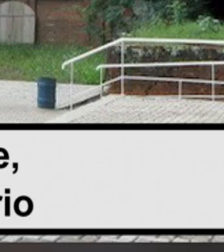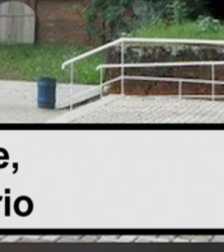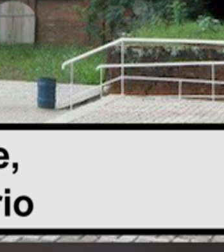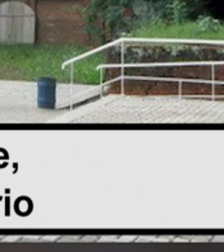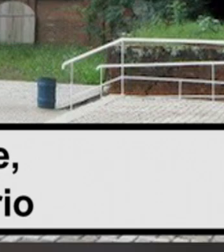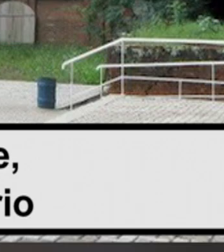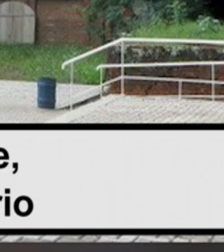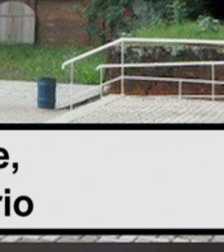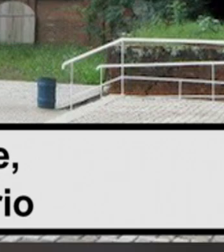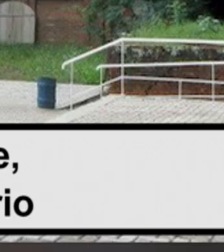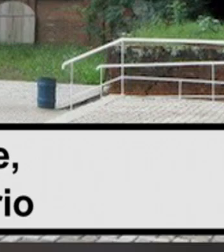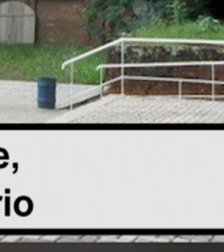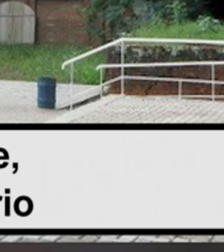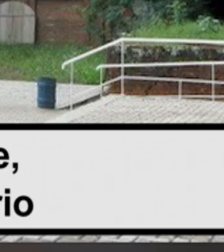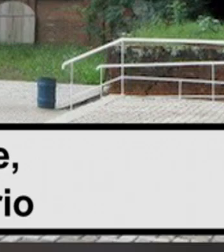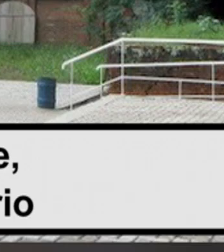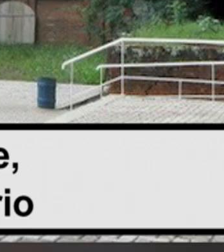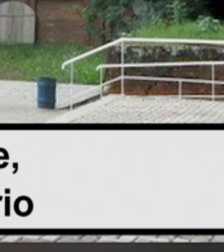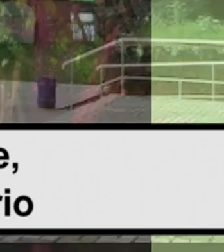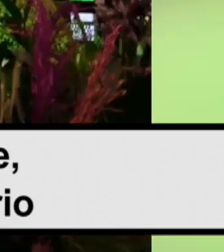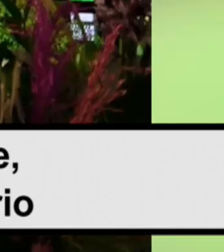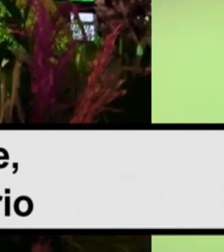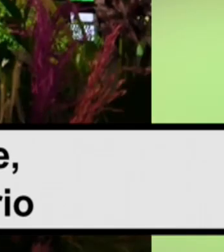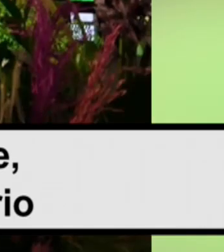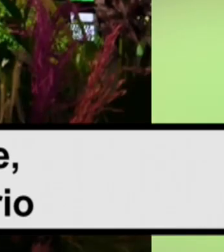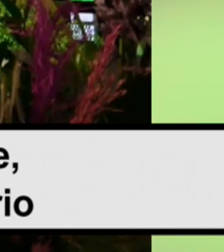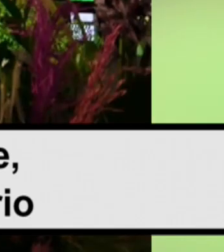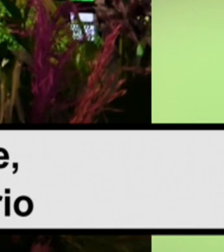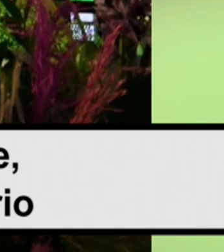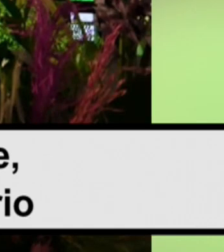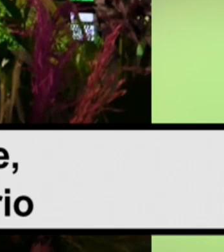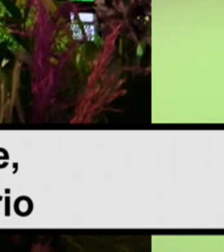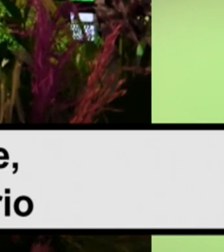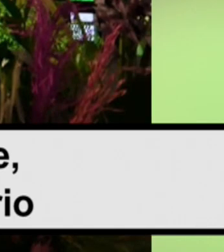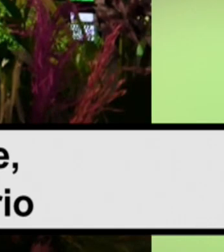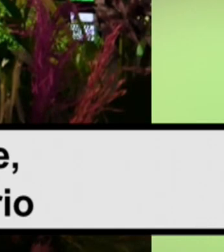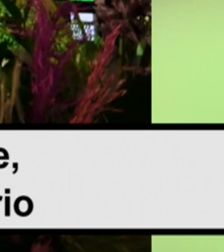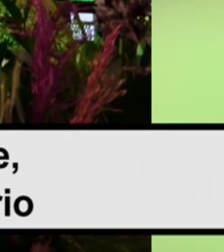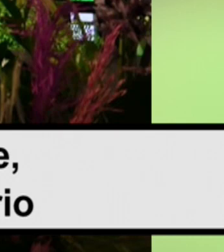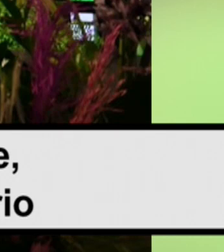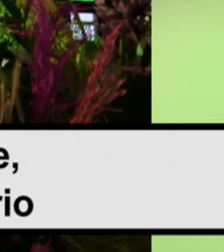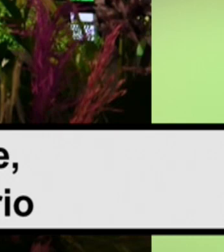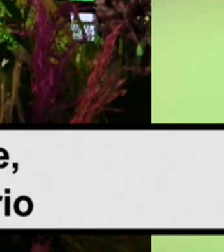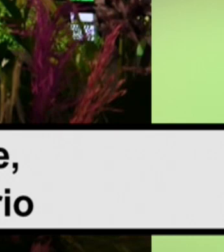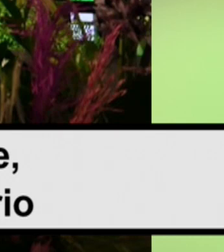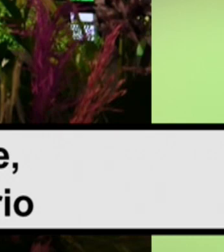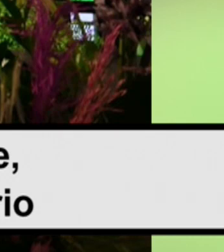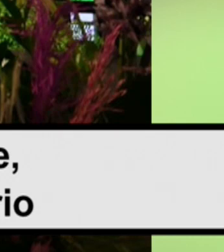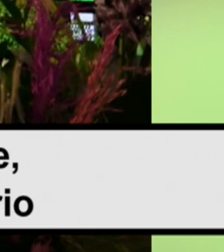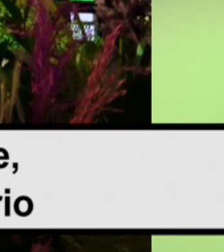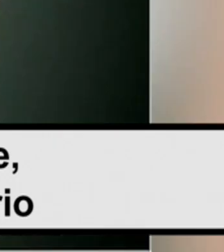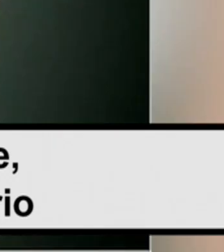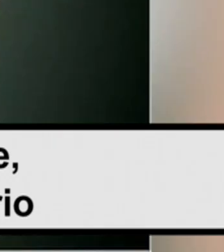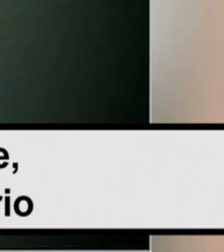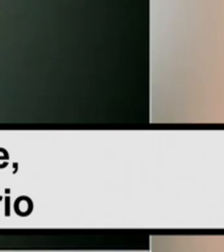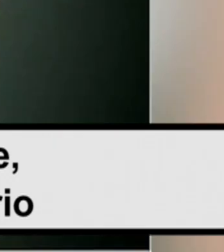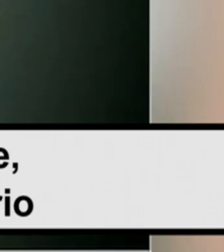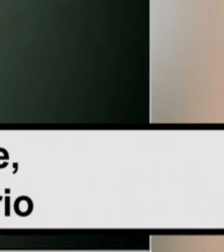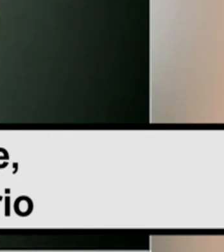lutas da categoria ao longo dos próximos 3 anos, entre elas pelo pagamento do